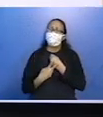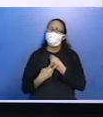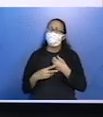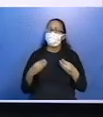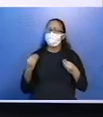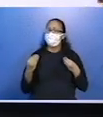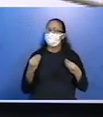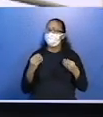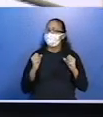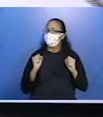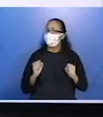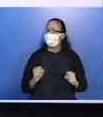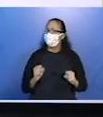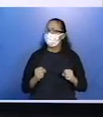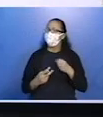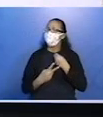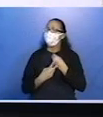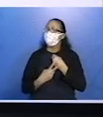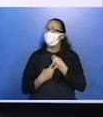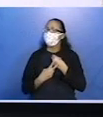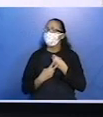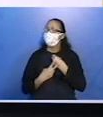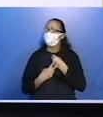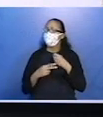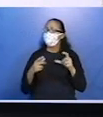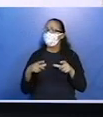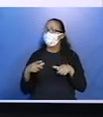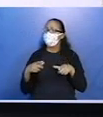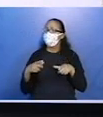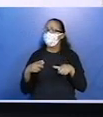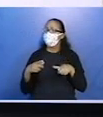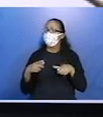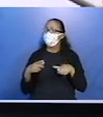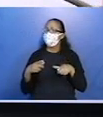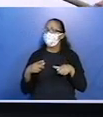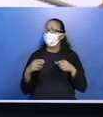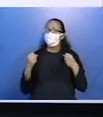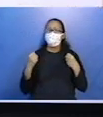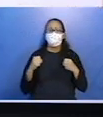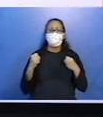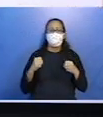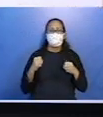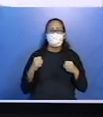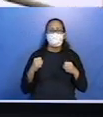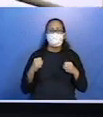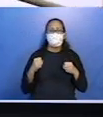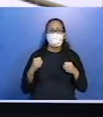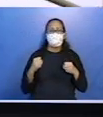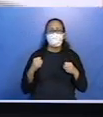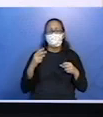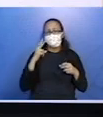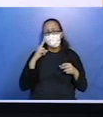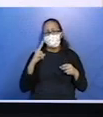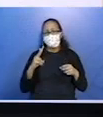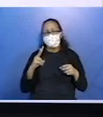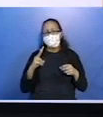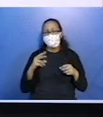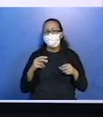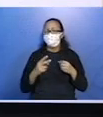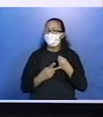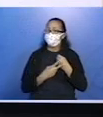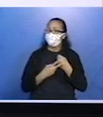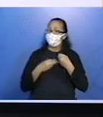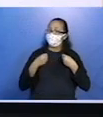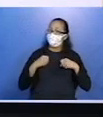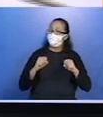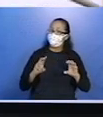Como é possível? Onde está o verbo? Então, é necessário identificar se é um verbo de ação, se é um verbo